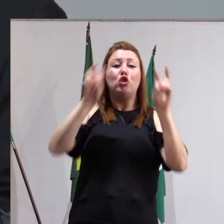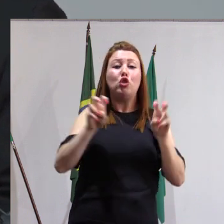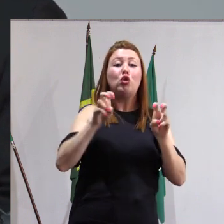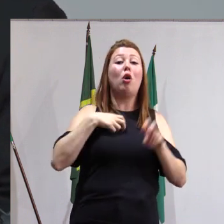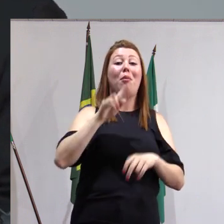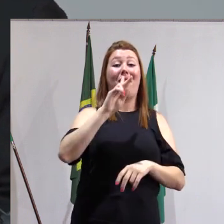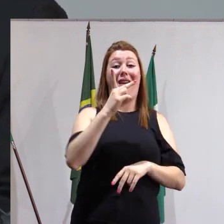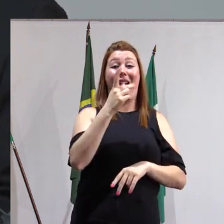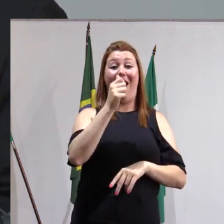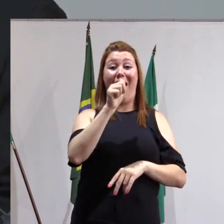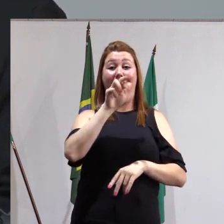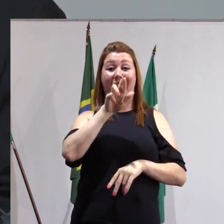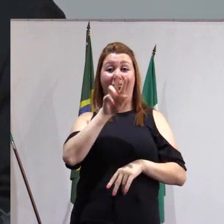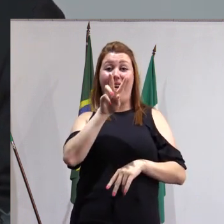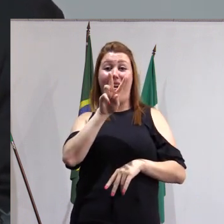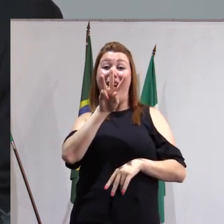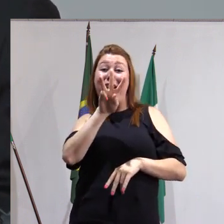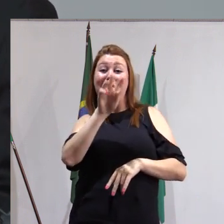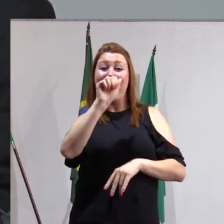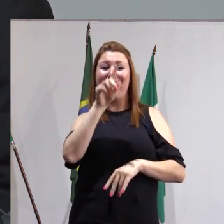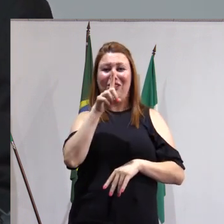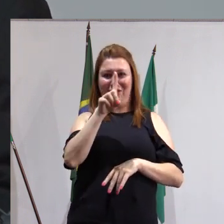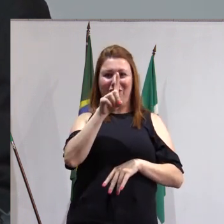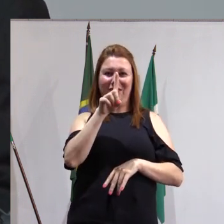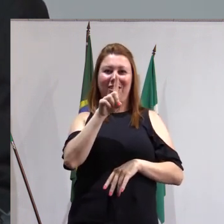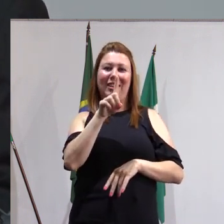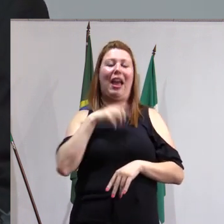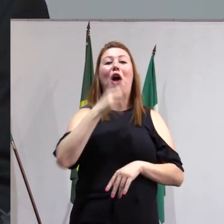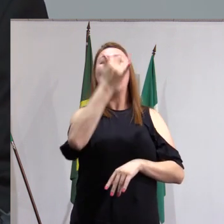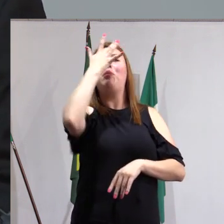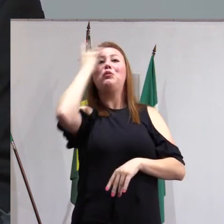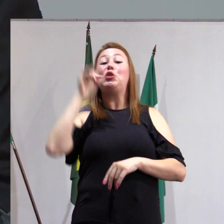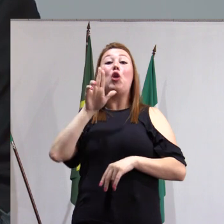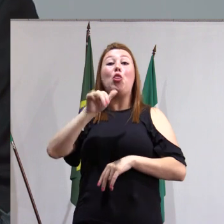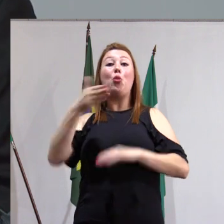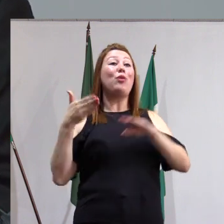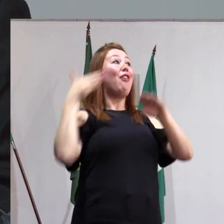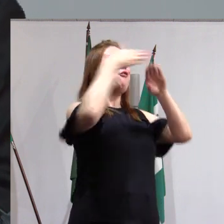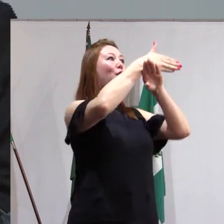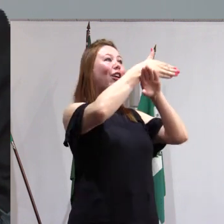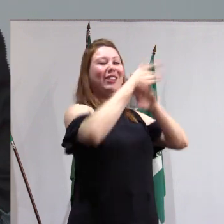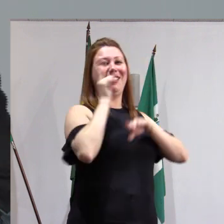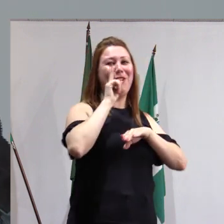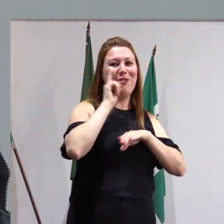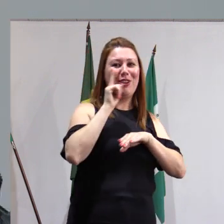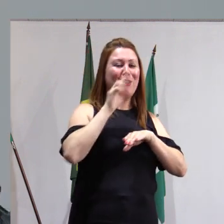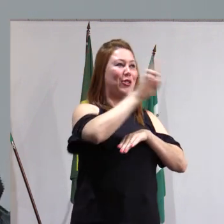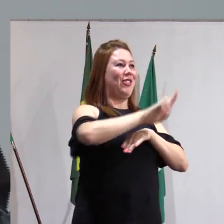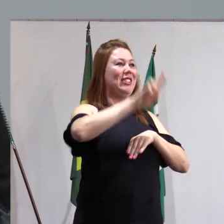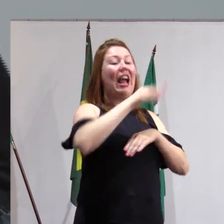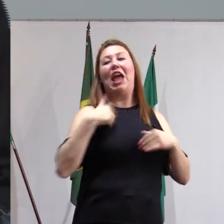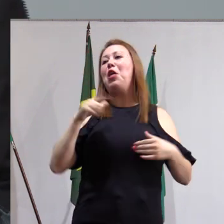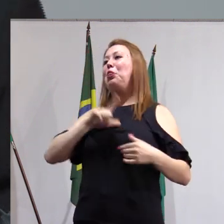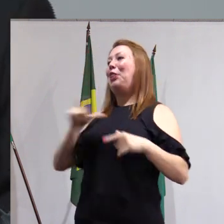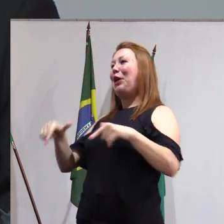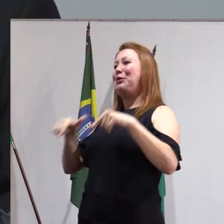Muita gente tem um diploma de Harvard, mesmo sem ter ido a Harvard ultimamente.